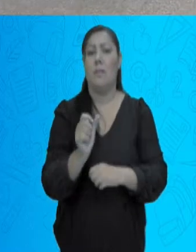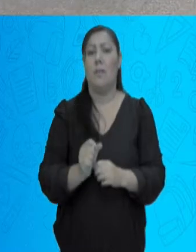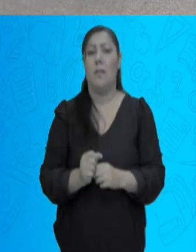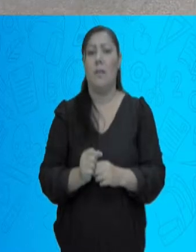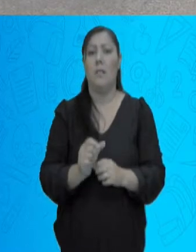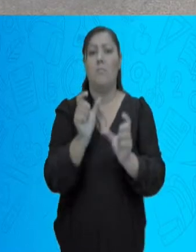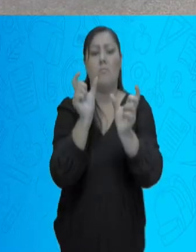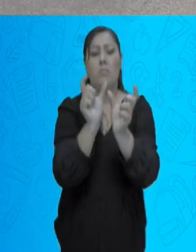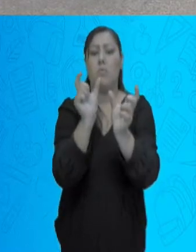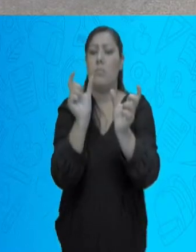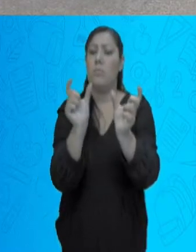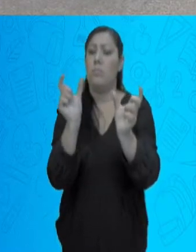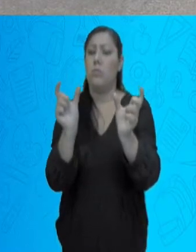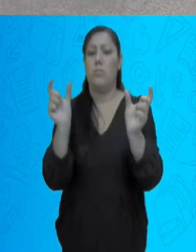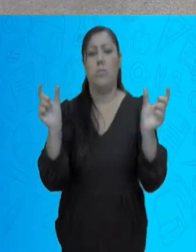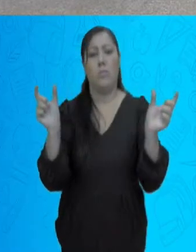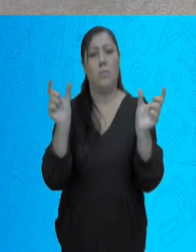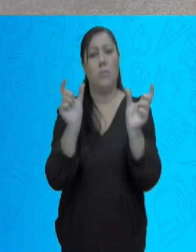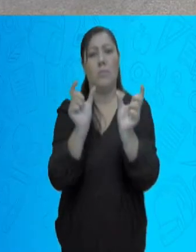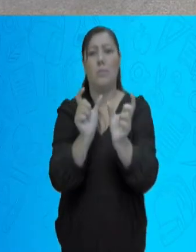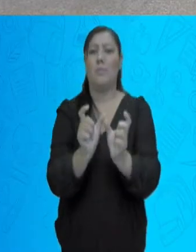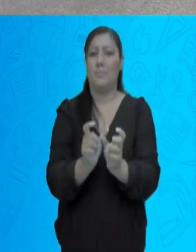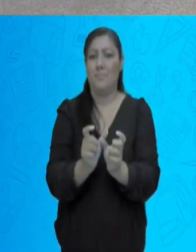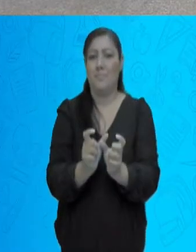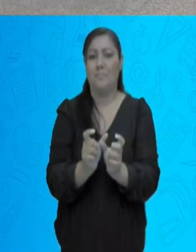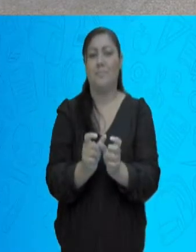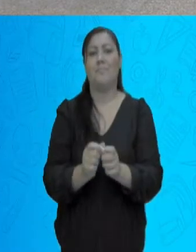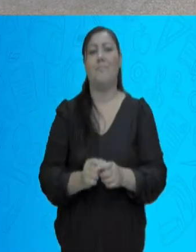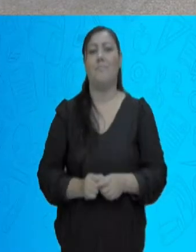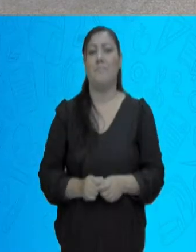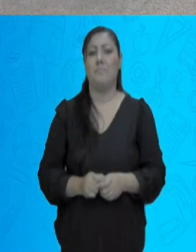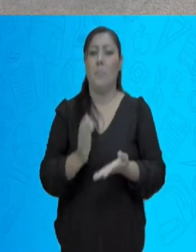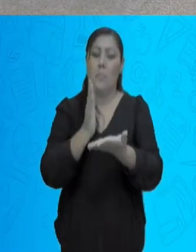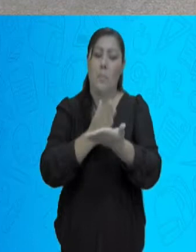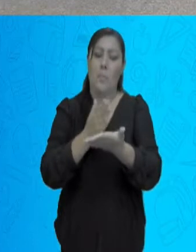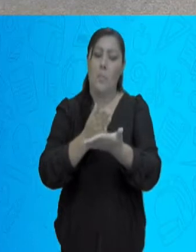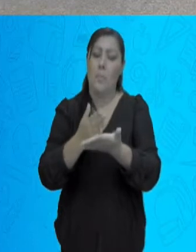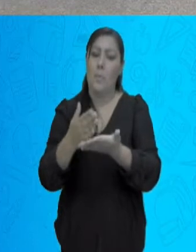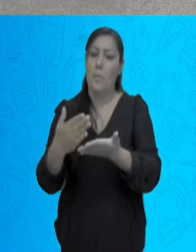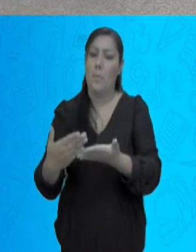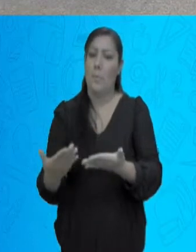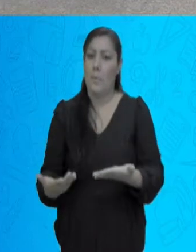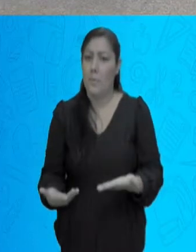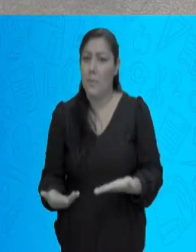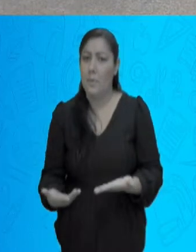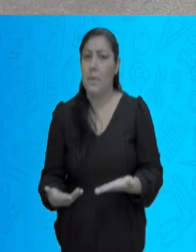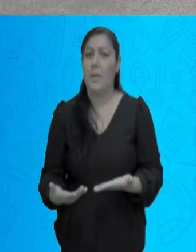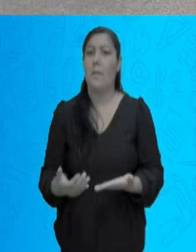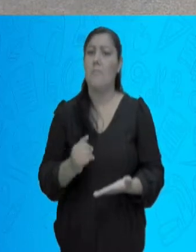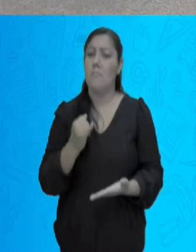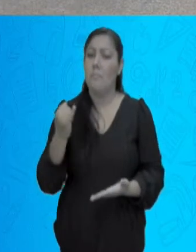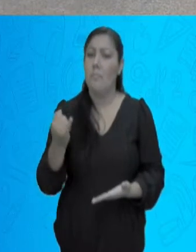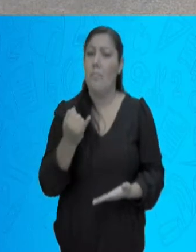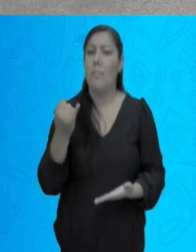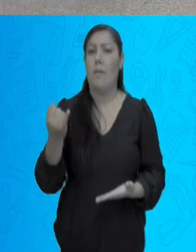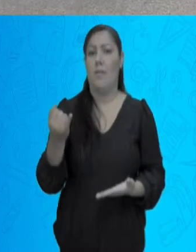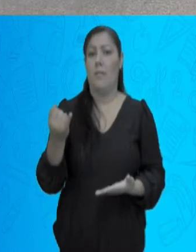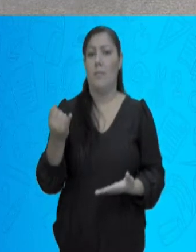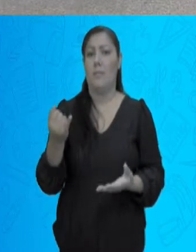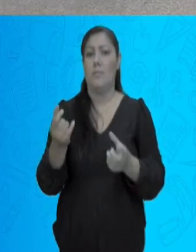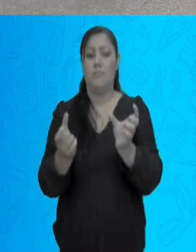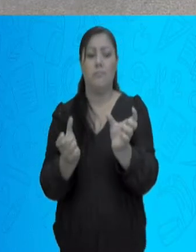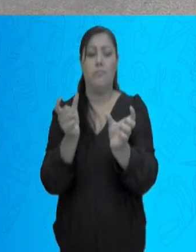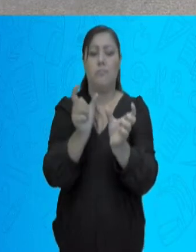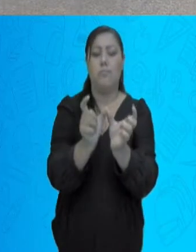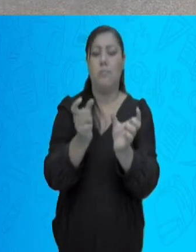elementos estruturais. Sim, são pequenas partes, unidades significativas que